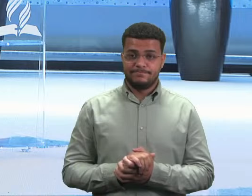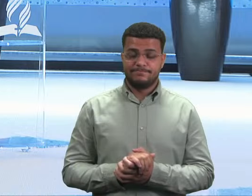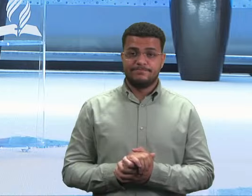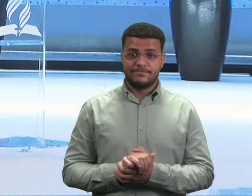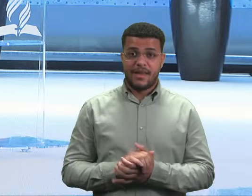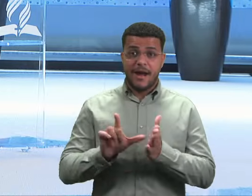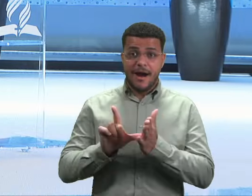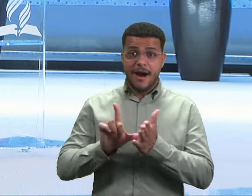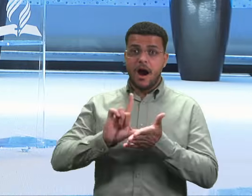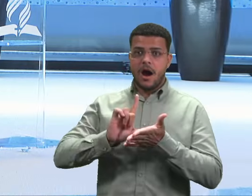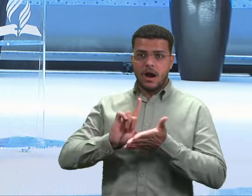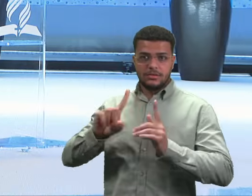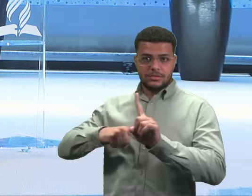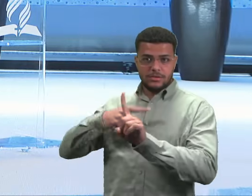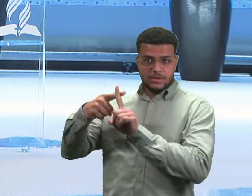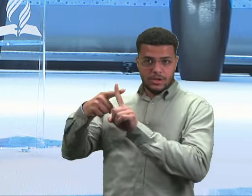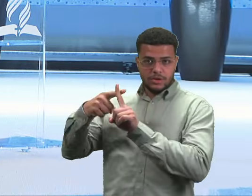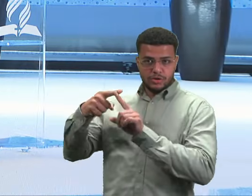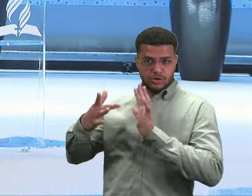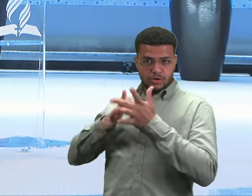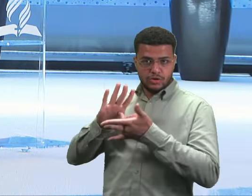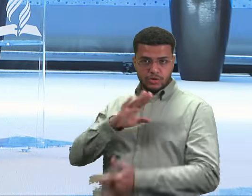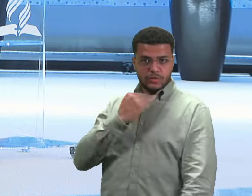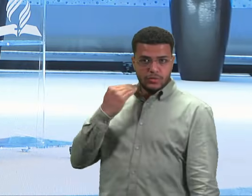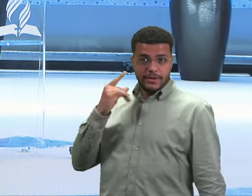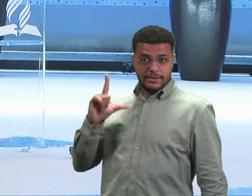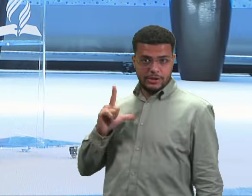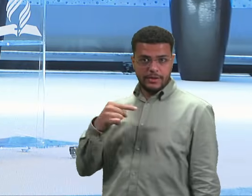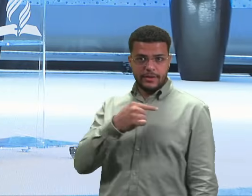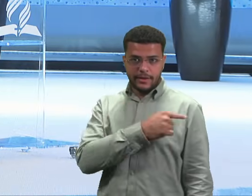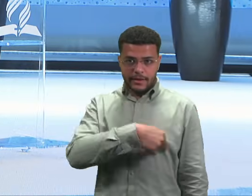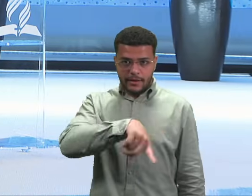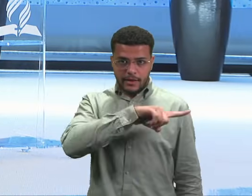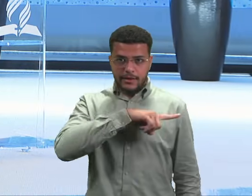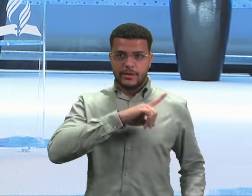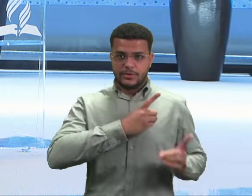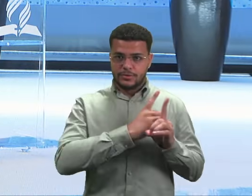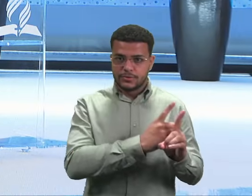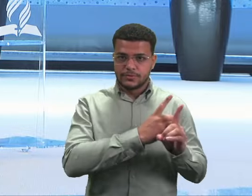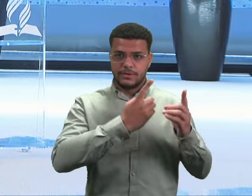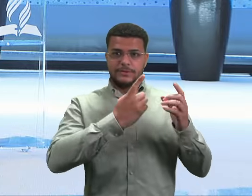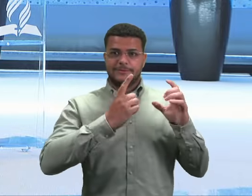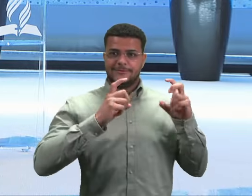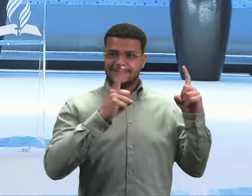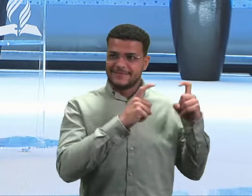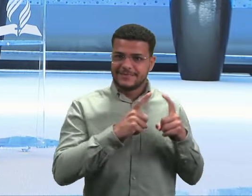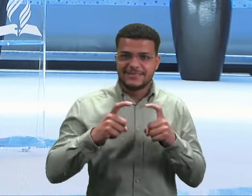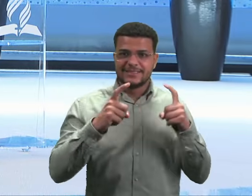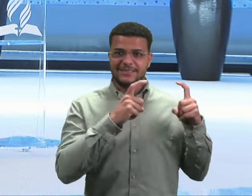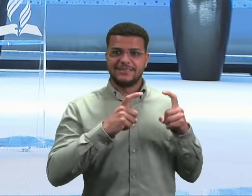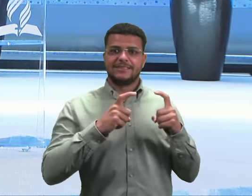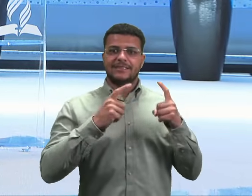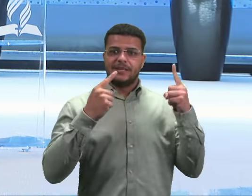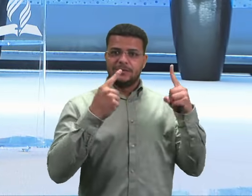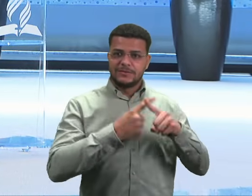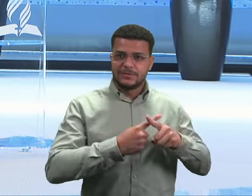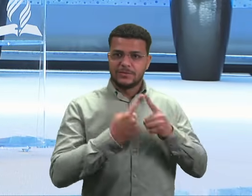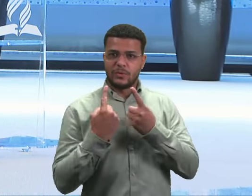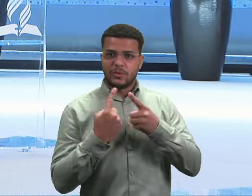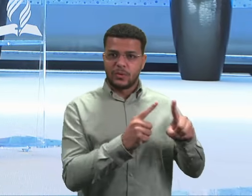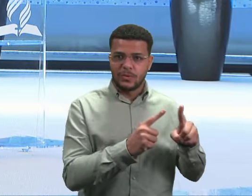Eles antes da cruz estavam desunidos, lembram ali? Ira, divisão, facção, isso, aquilo,